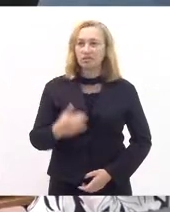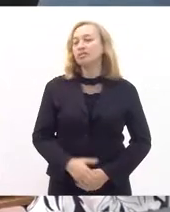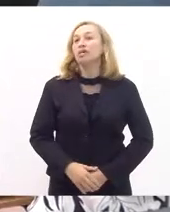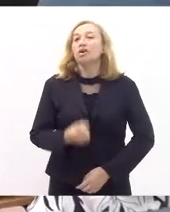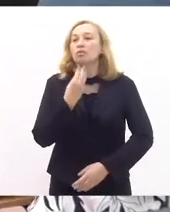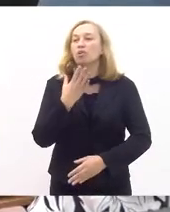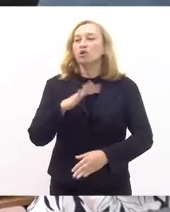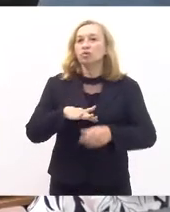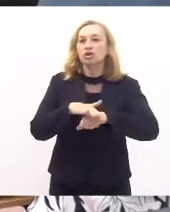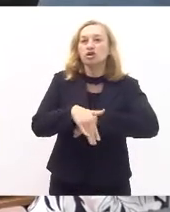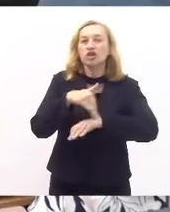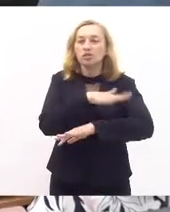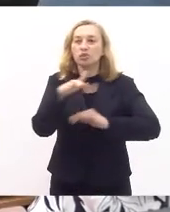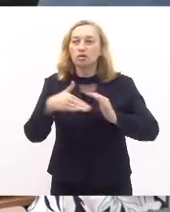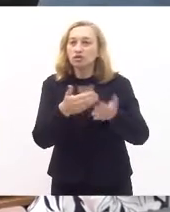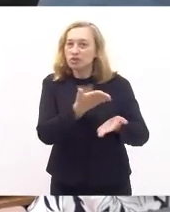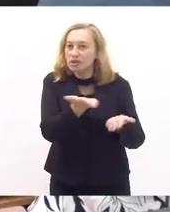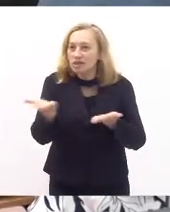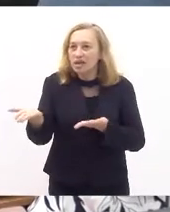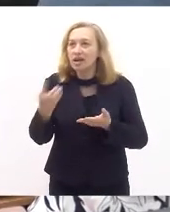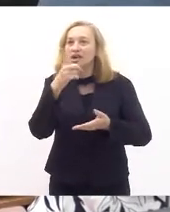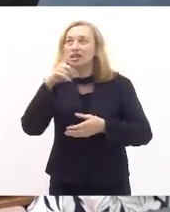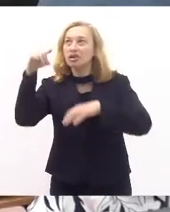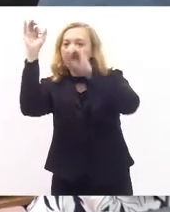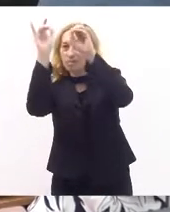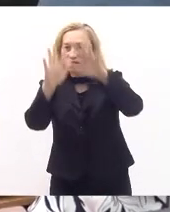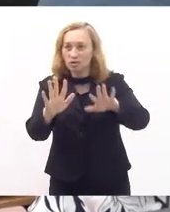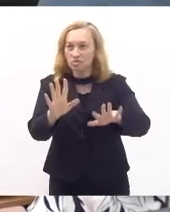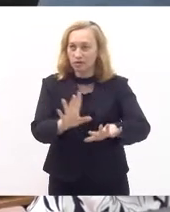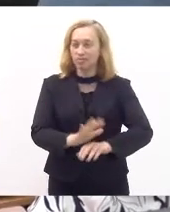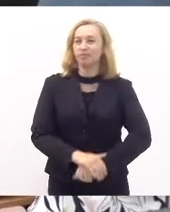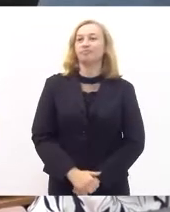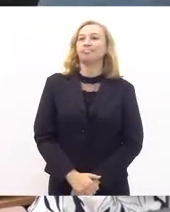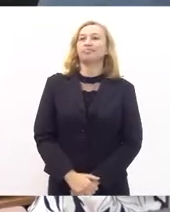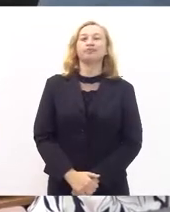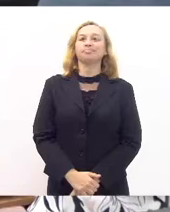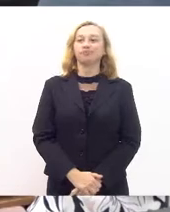Boa noite a todos e a todas, que Deus abençoe a todos.